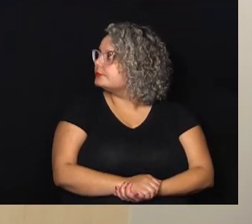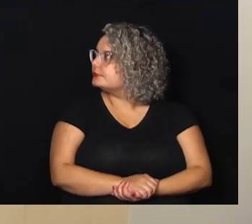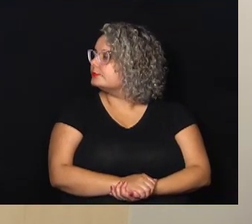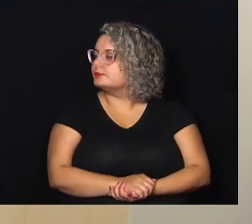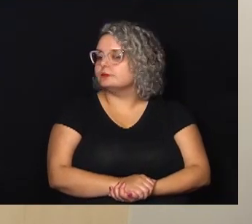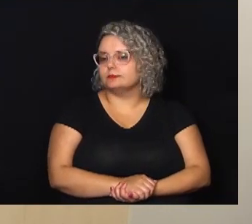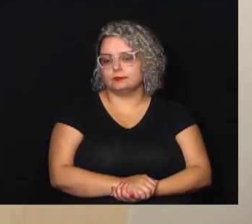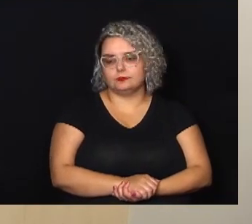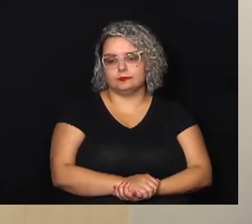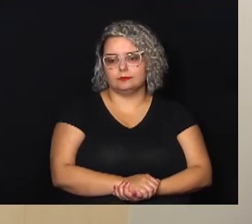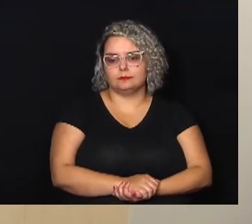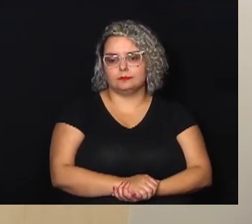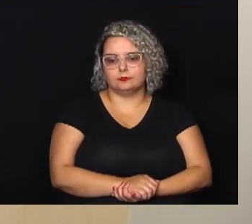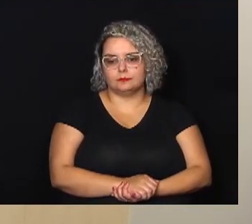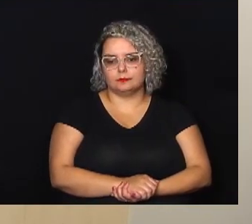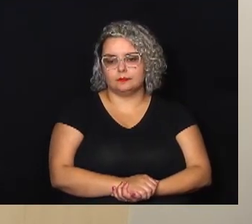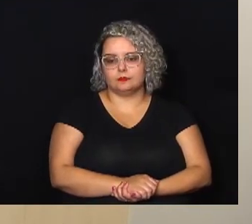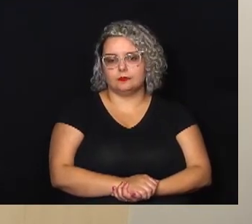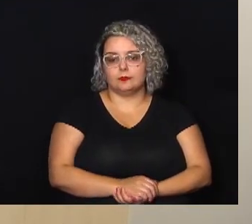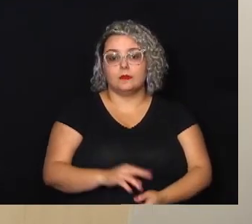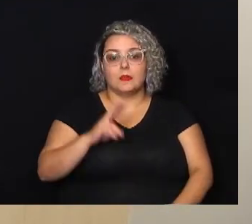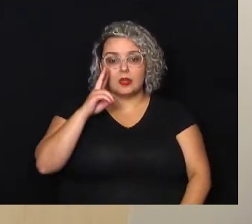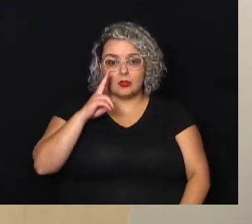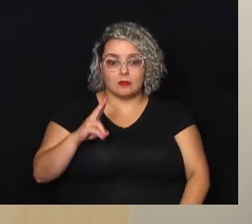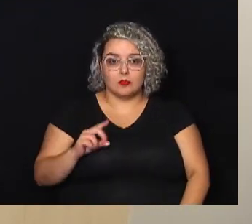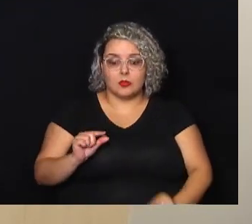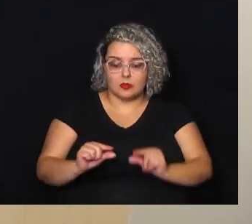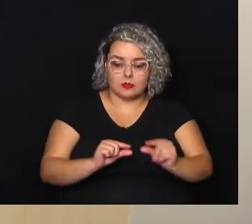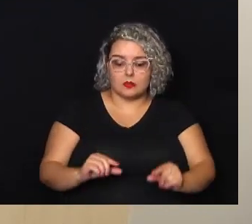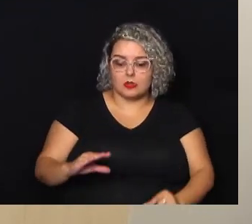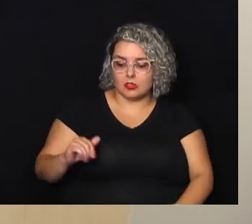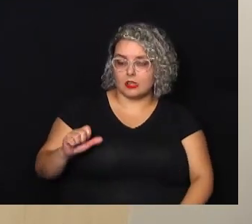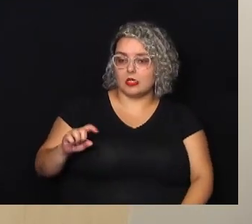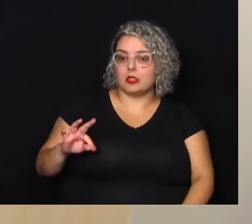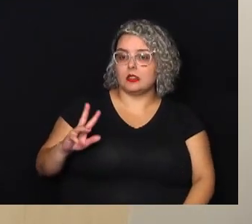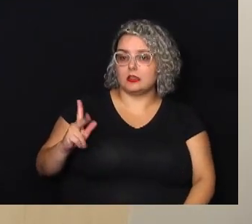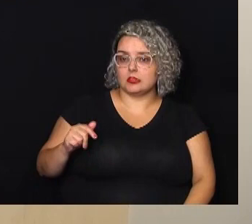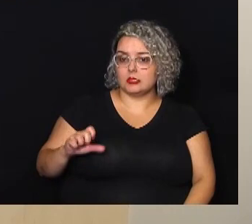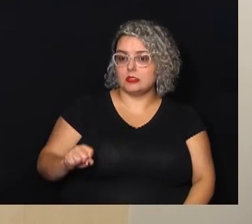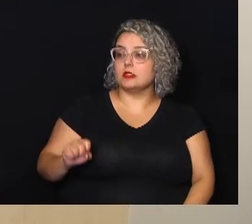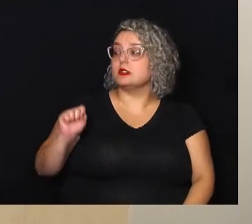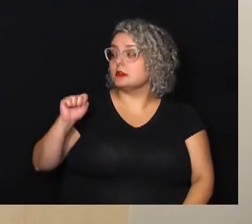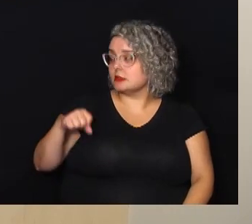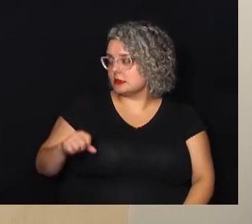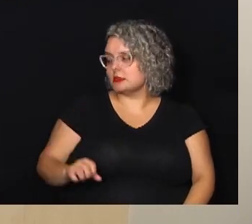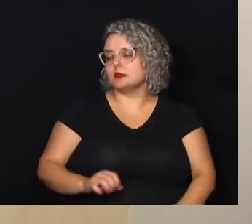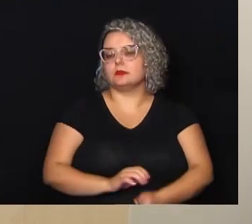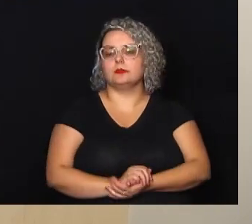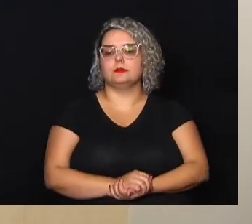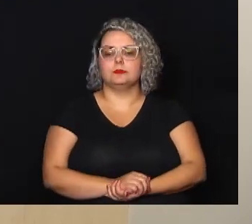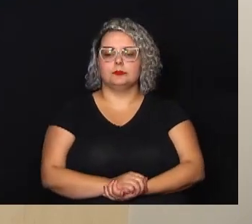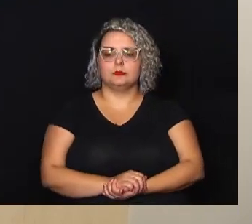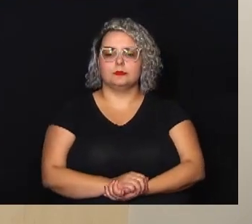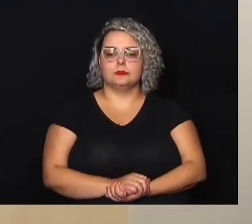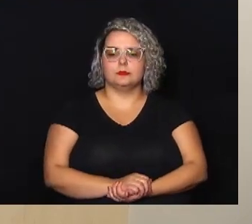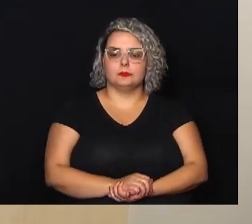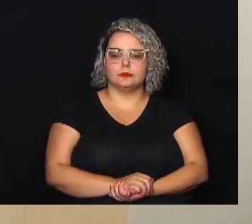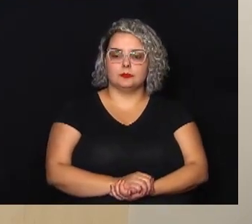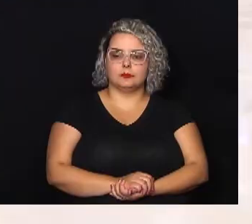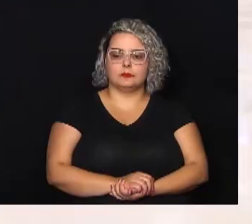Que aí ela fica mais... E já dá até pra ver os pedacinhos das castanhas, Isso. né? Vou abrir mais um pouquinho